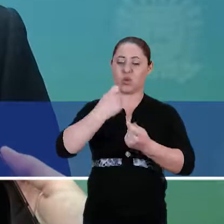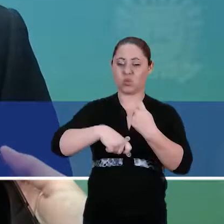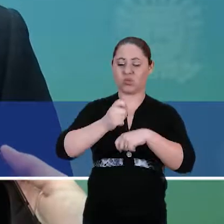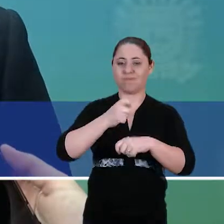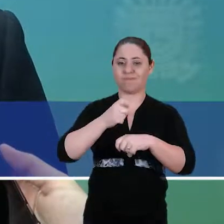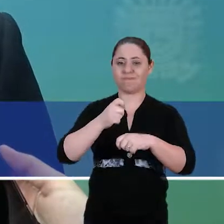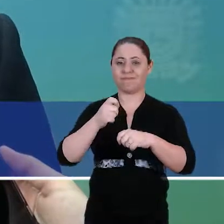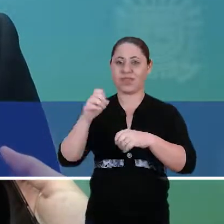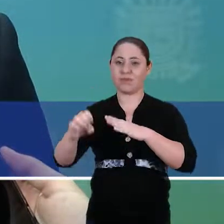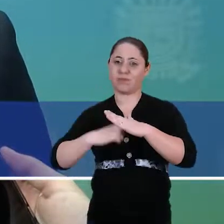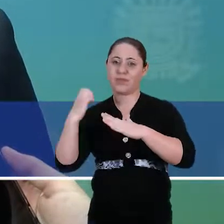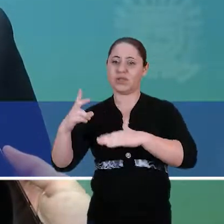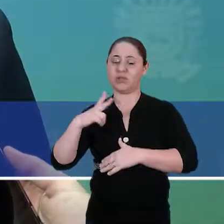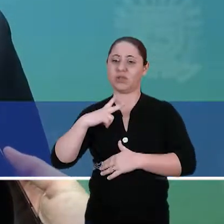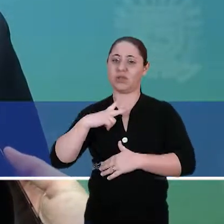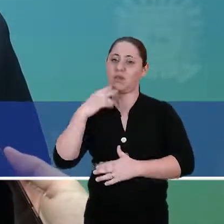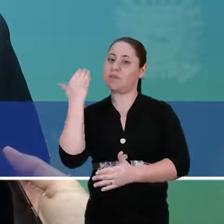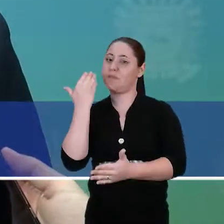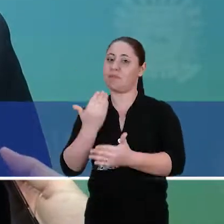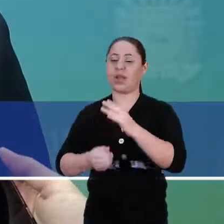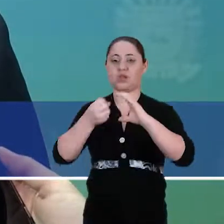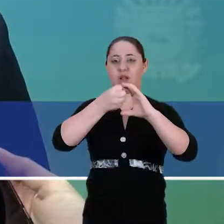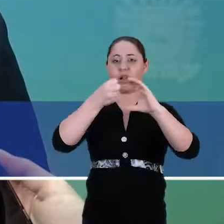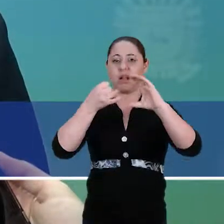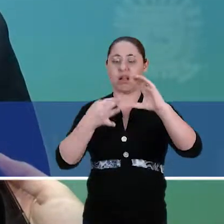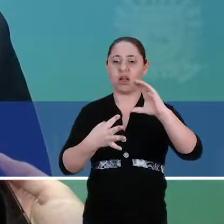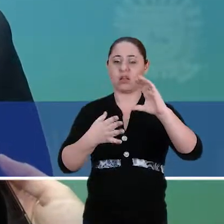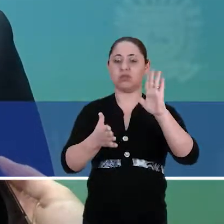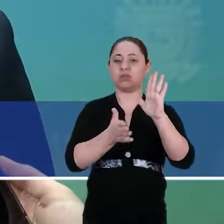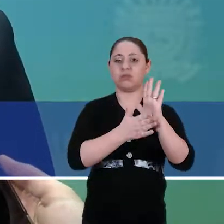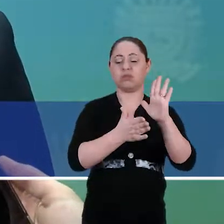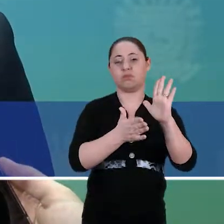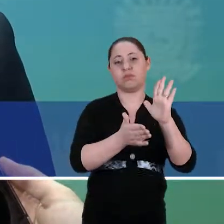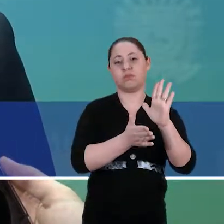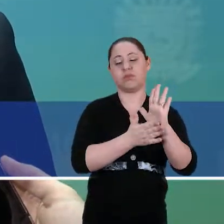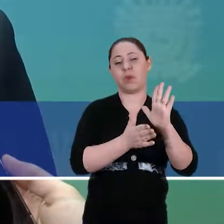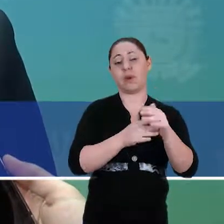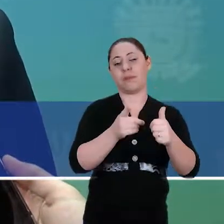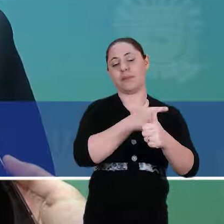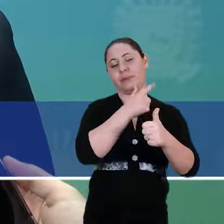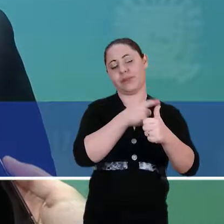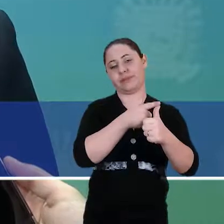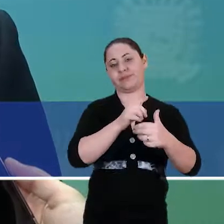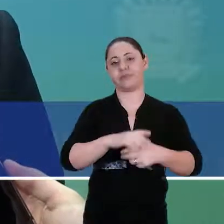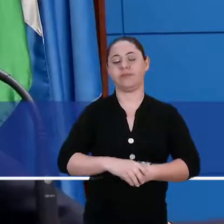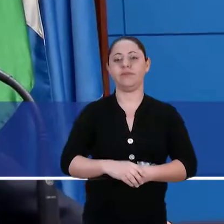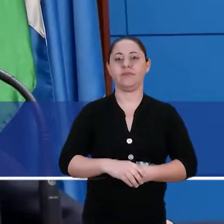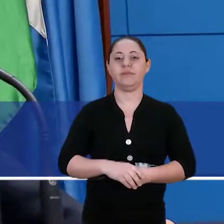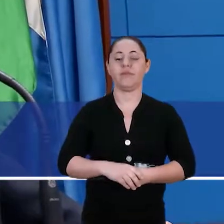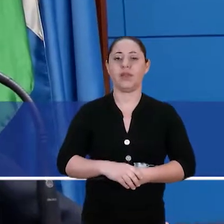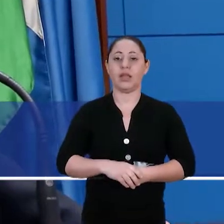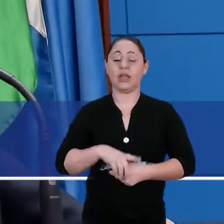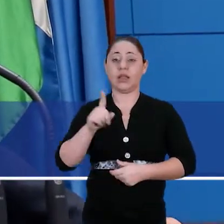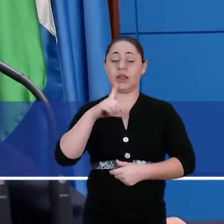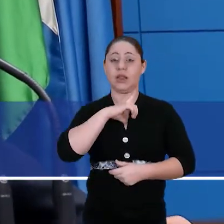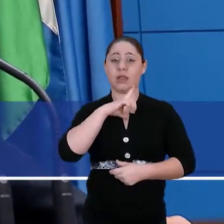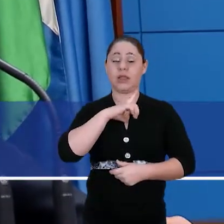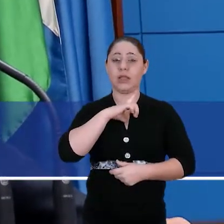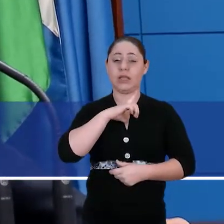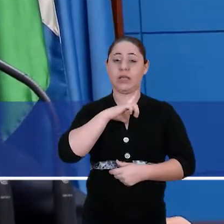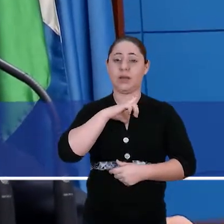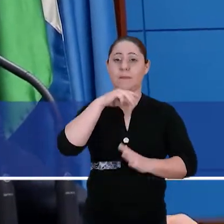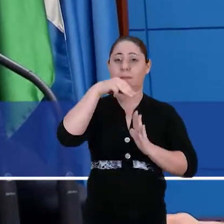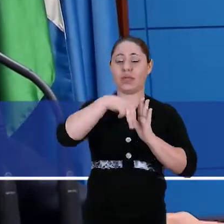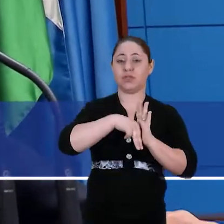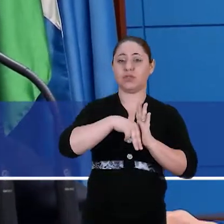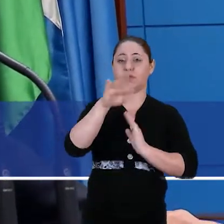empresa privada, perde a sua característica e a sua função primeira. Apesar de se tratar de uma